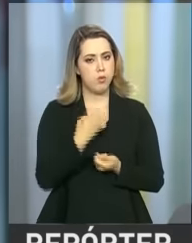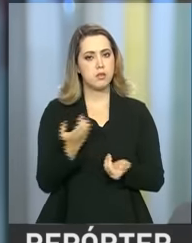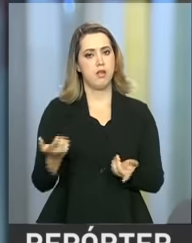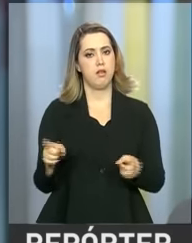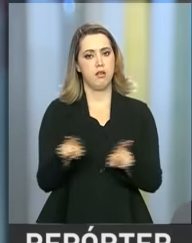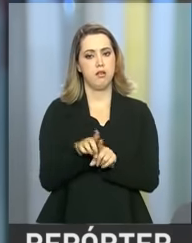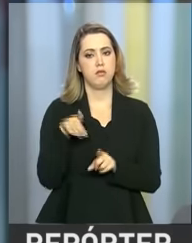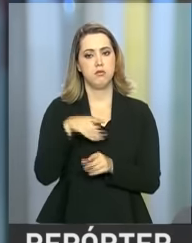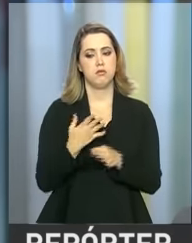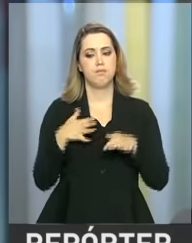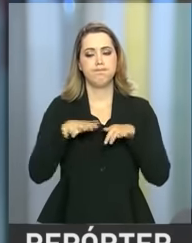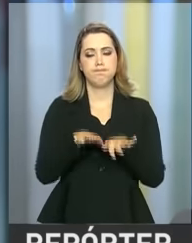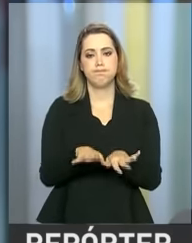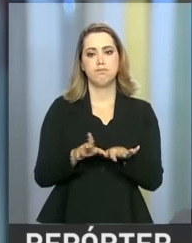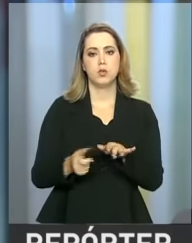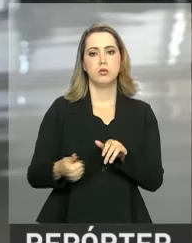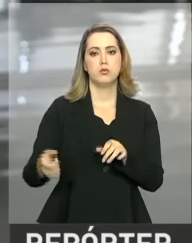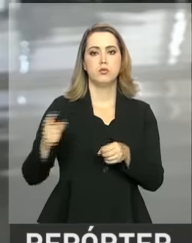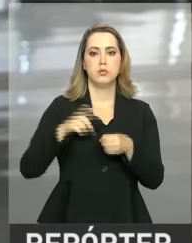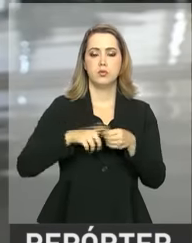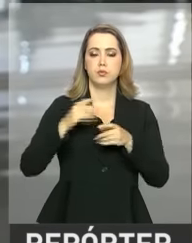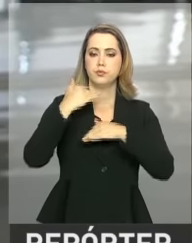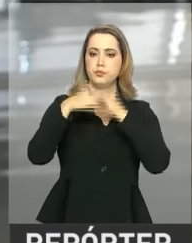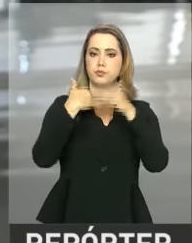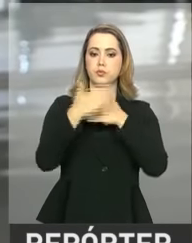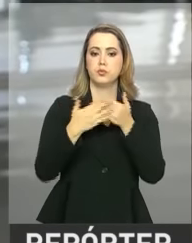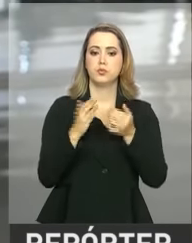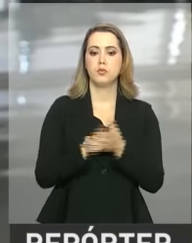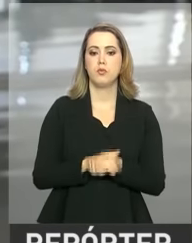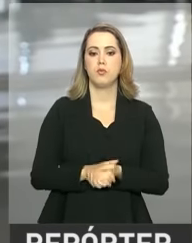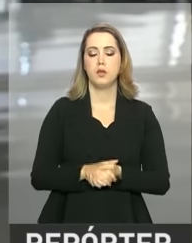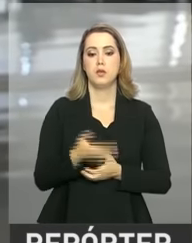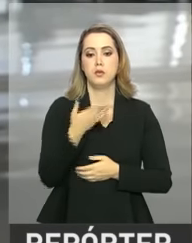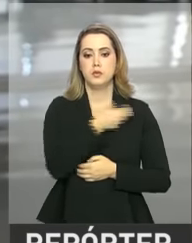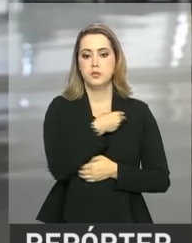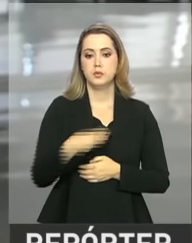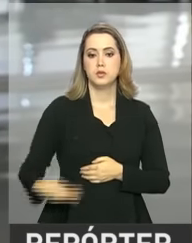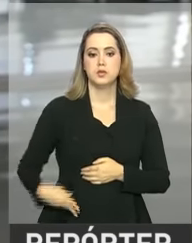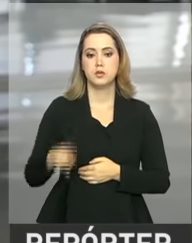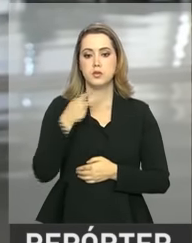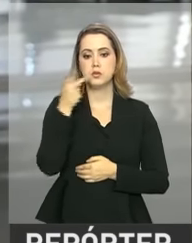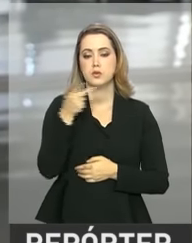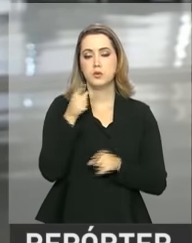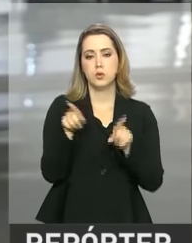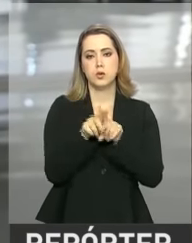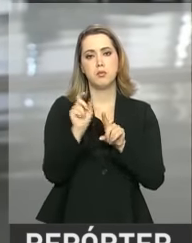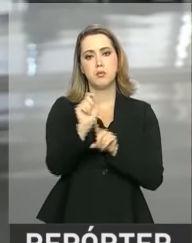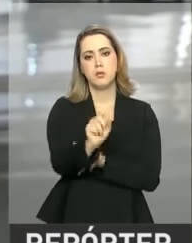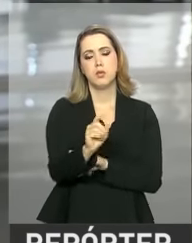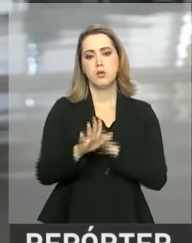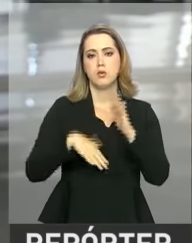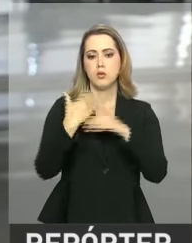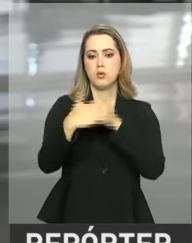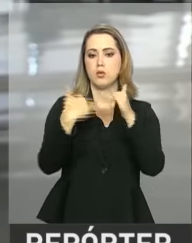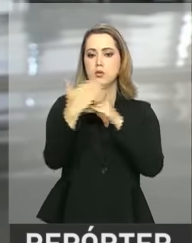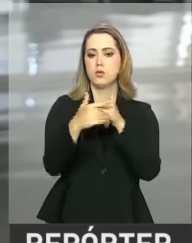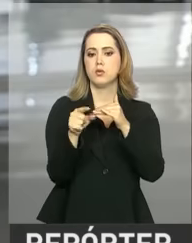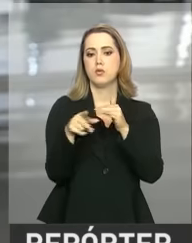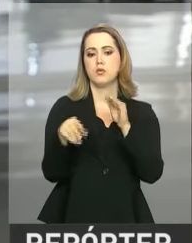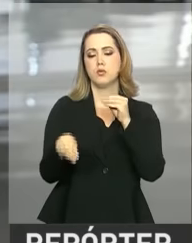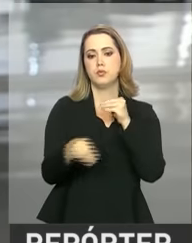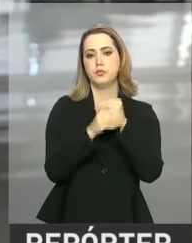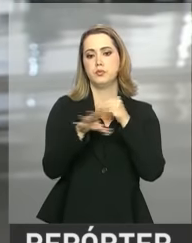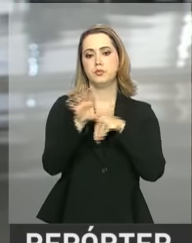nas reformas fundamentais para voltar a crescer. O ministro disse ainda que o avanço da PEC fez os